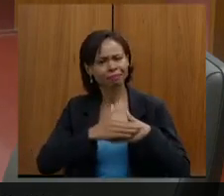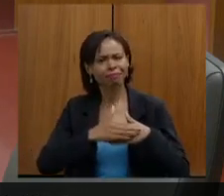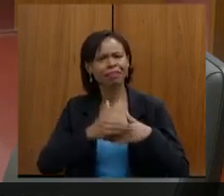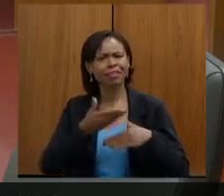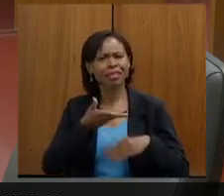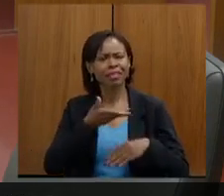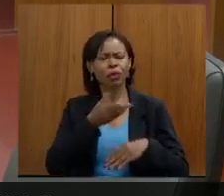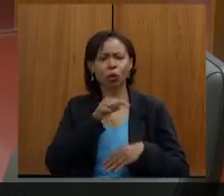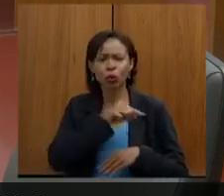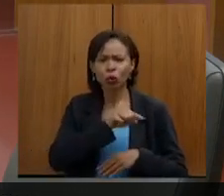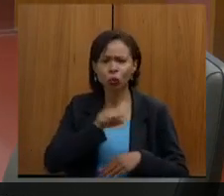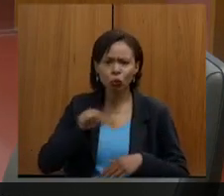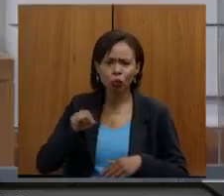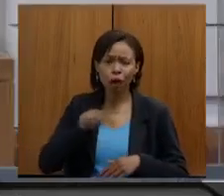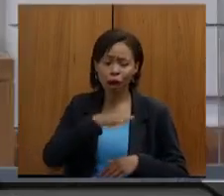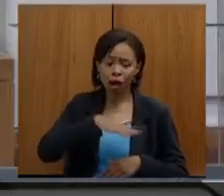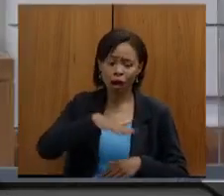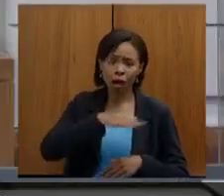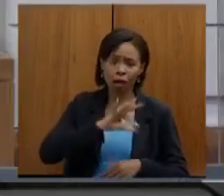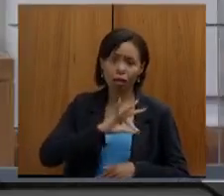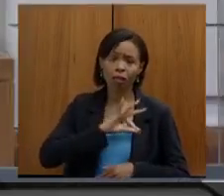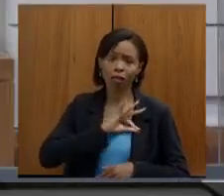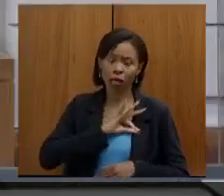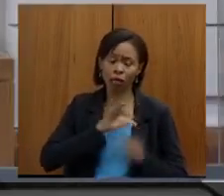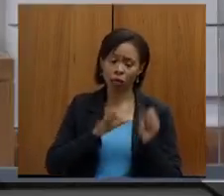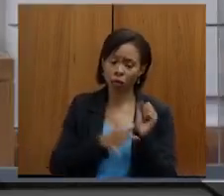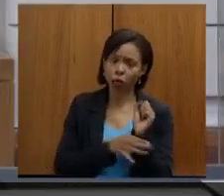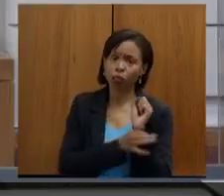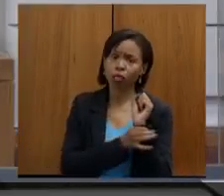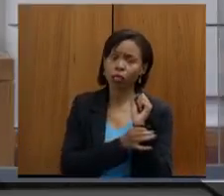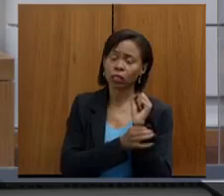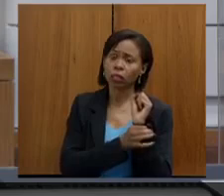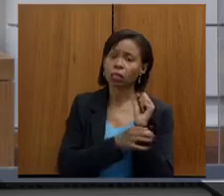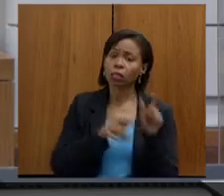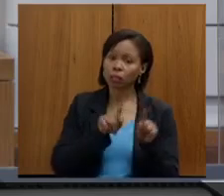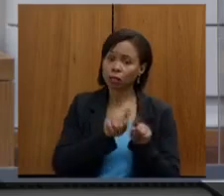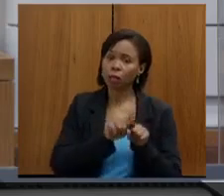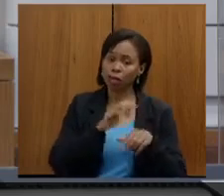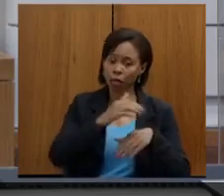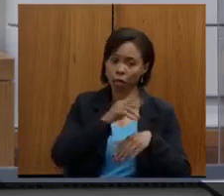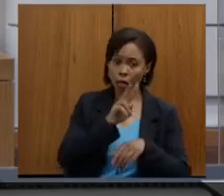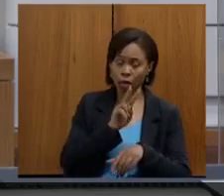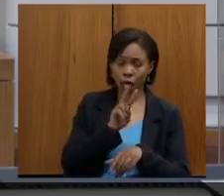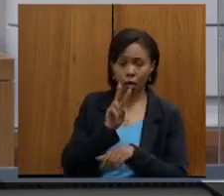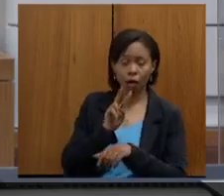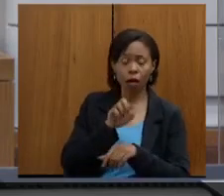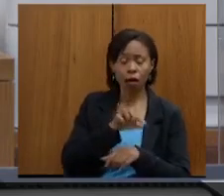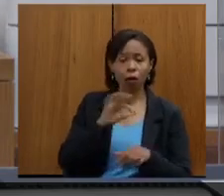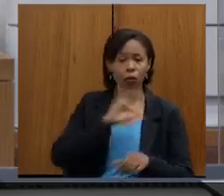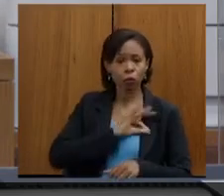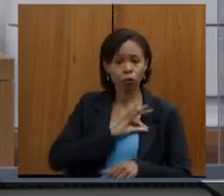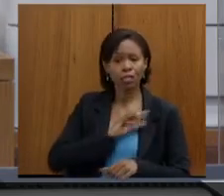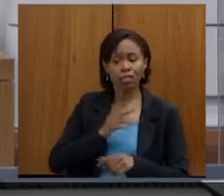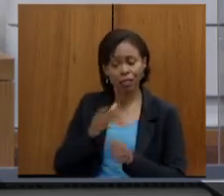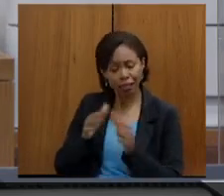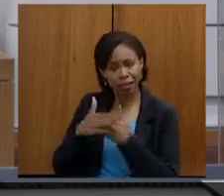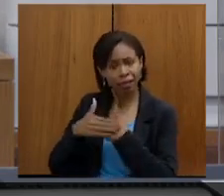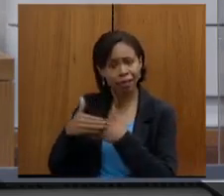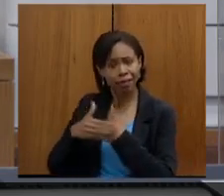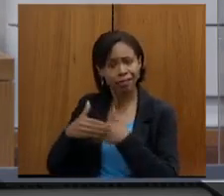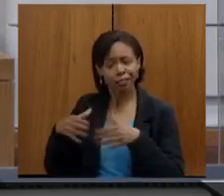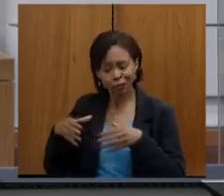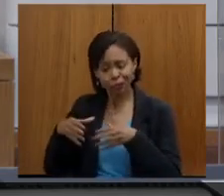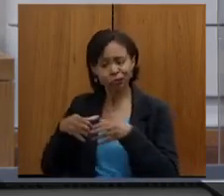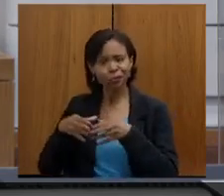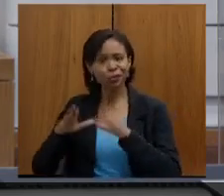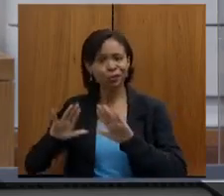militar com a segurança EA Polícia Militar até maior carinho conosco aqui na comissão de Segurança Pública eu sinto